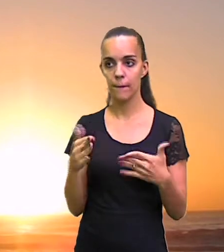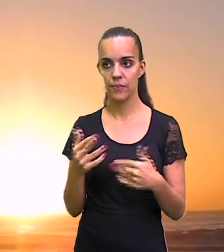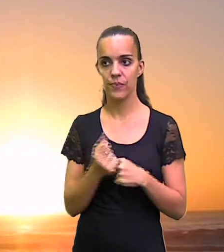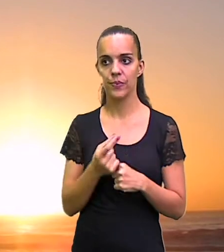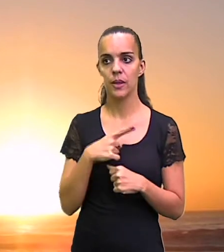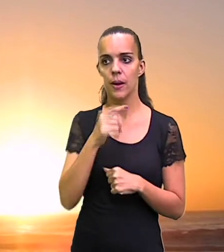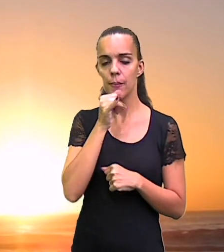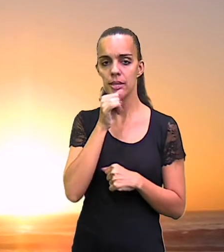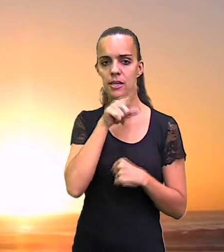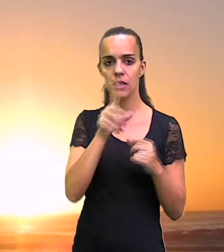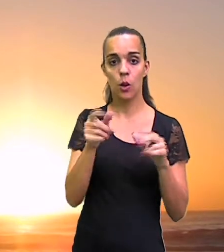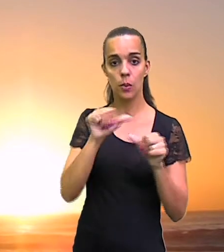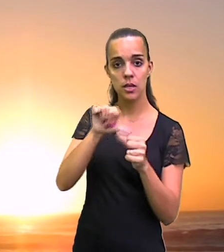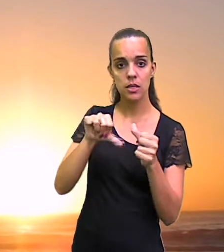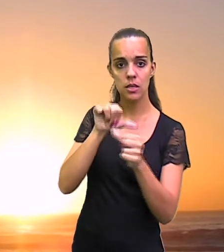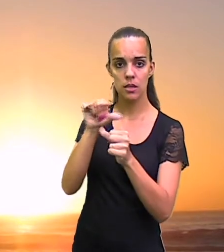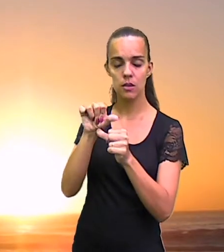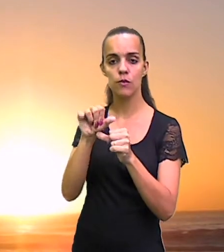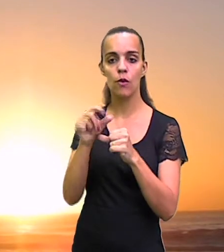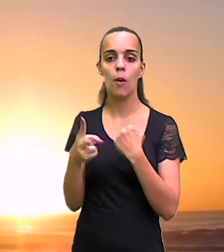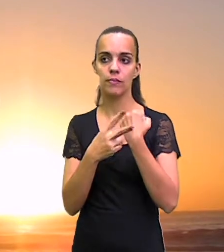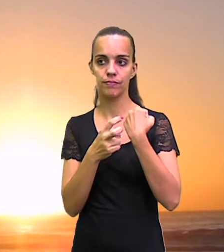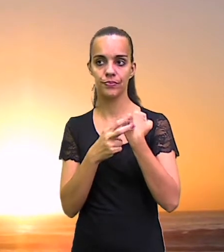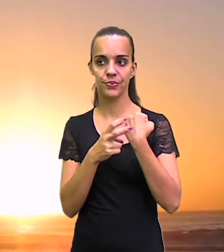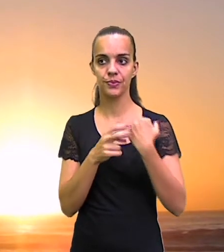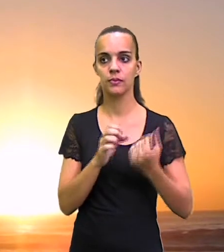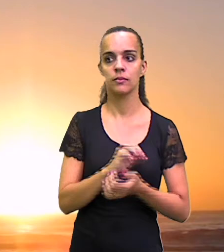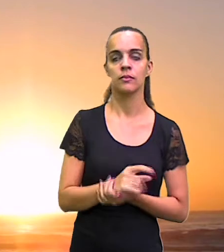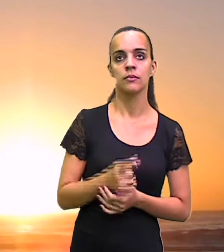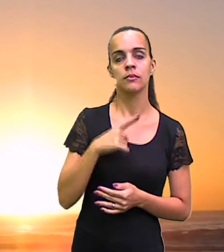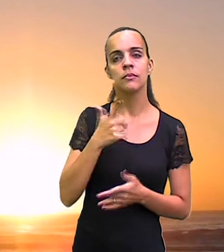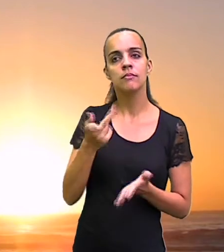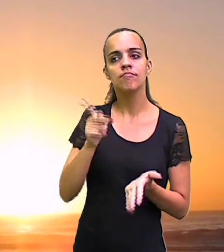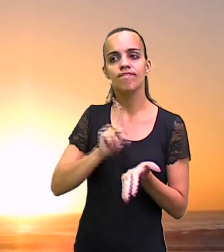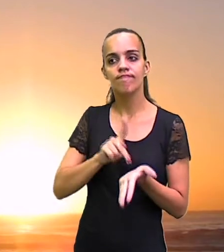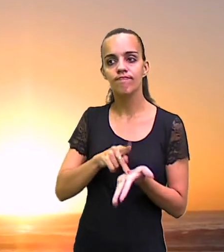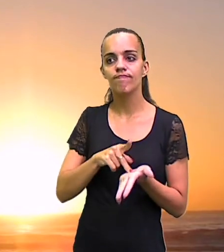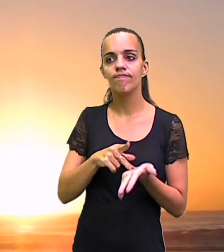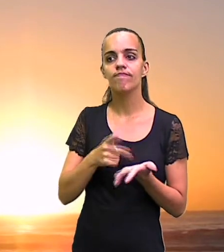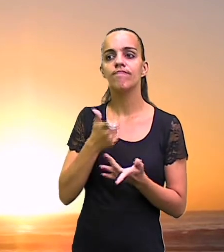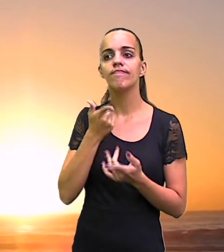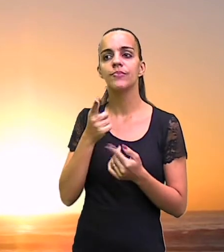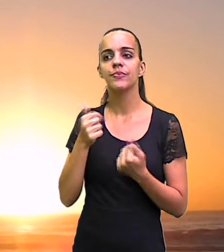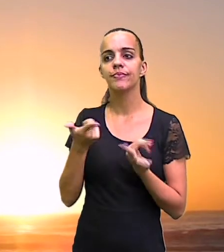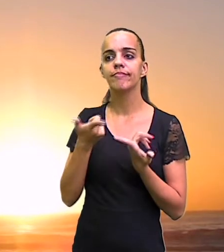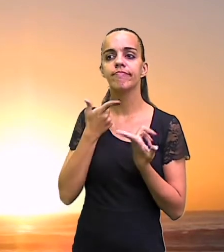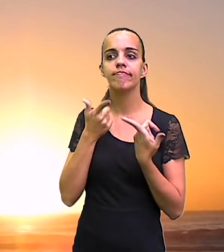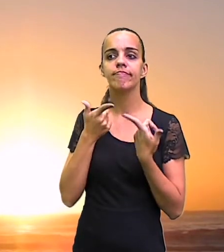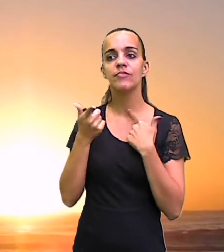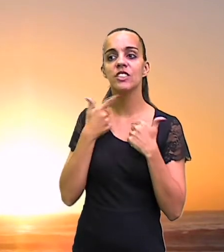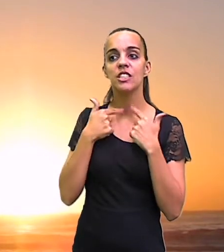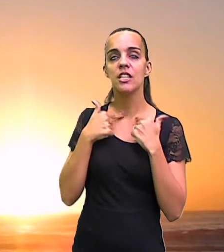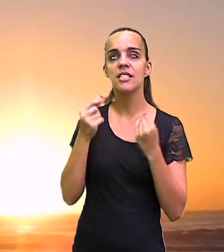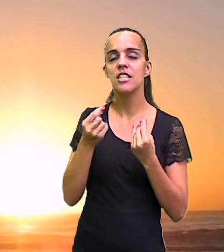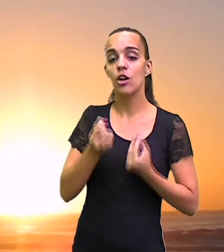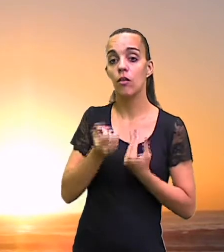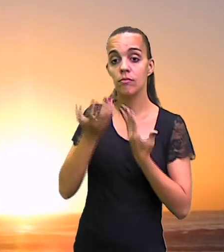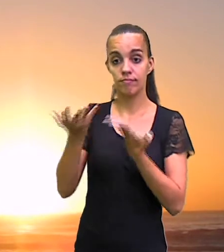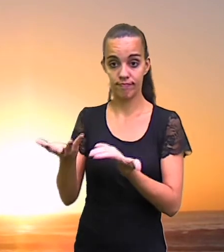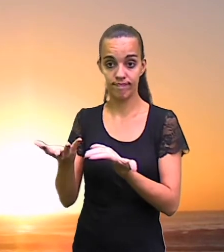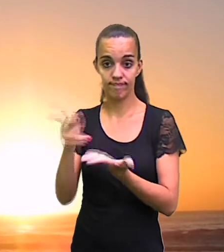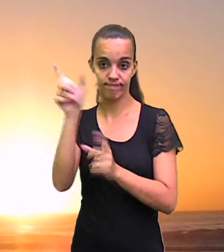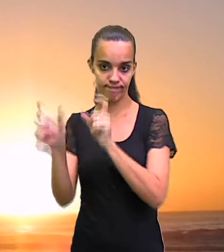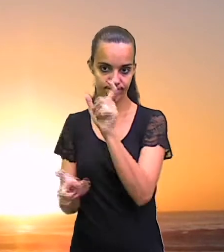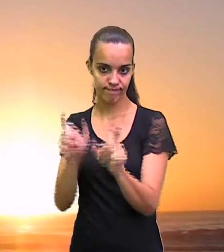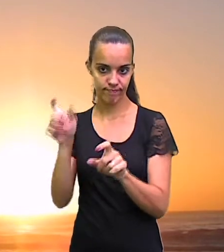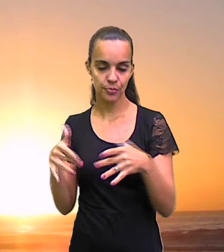para o verbo. Verbo. É verdade que quem deseja algo a